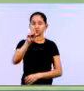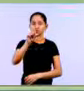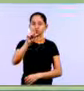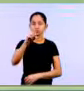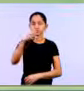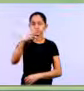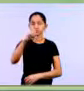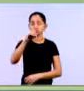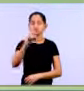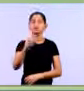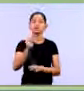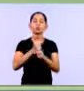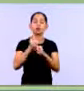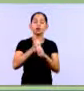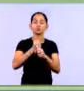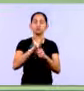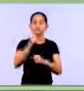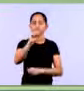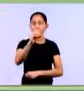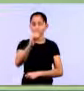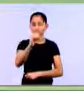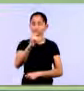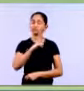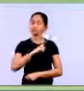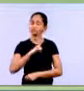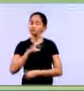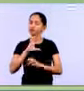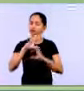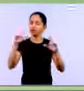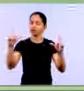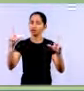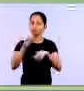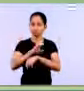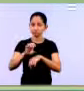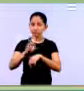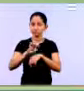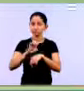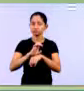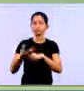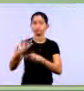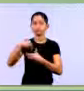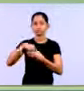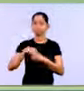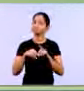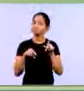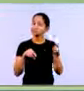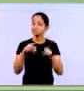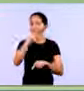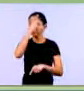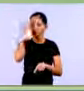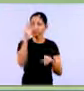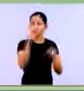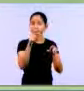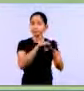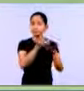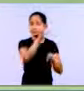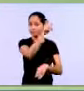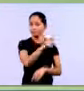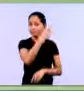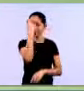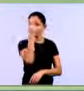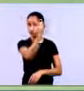80. Como partes, ela tem o exequente, que é o Estado, e o executado, o contribuinte. E ela